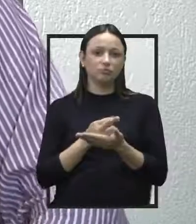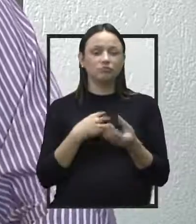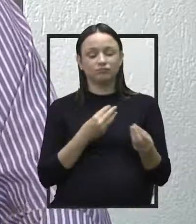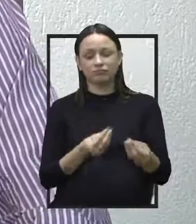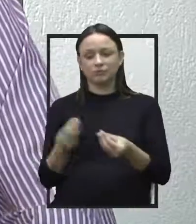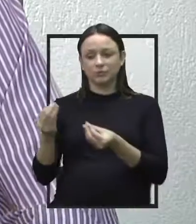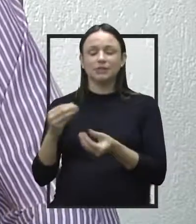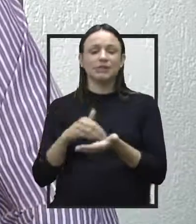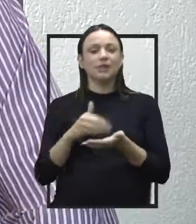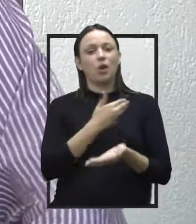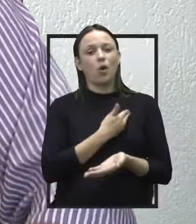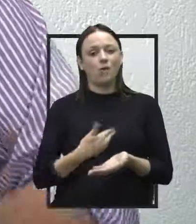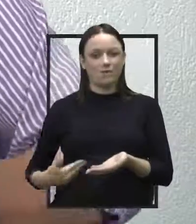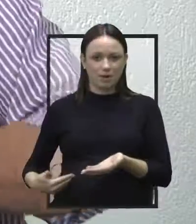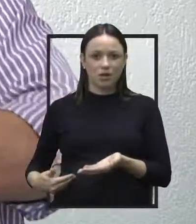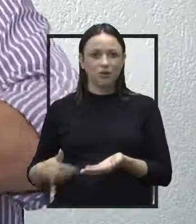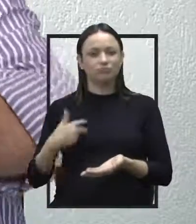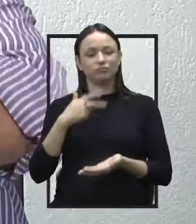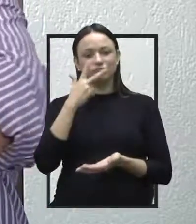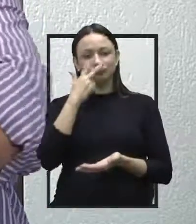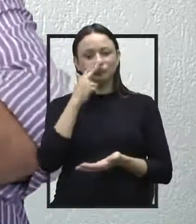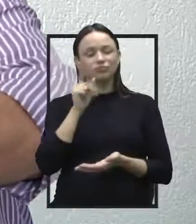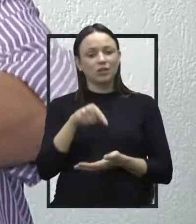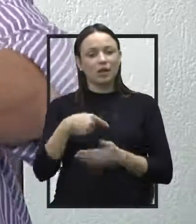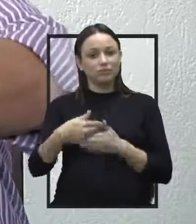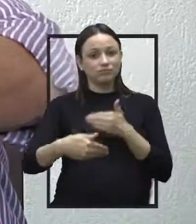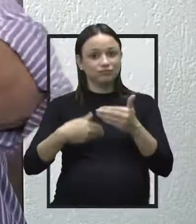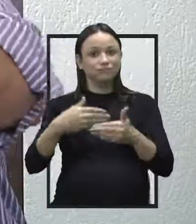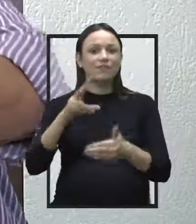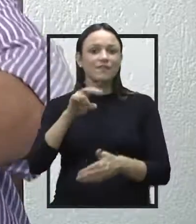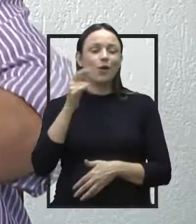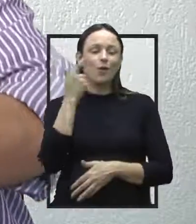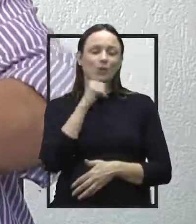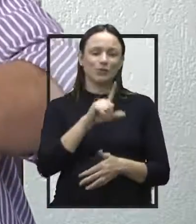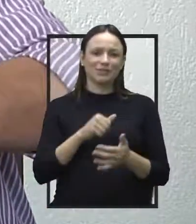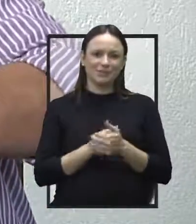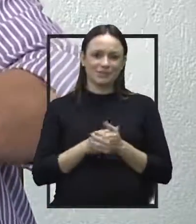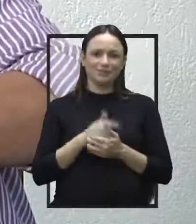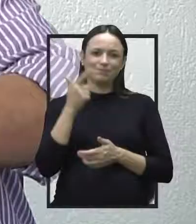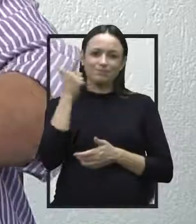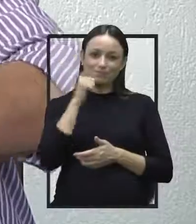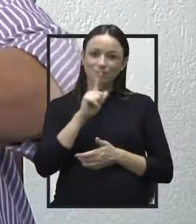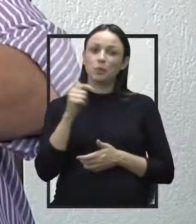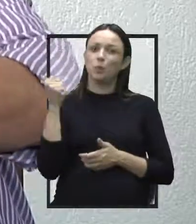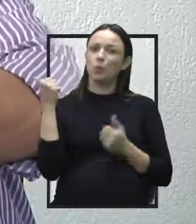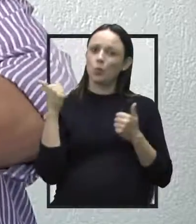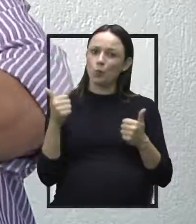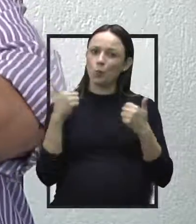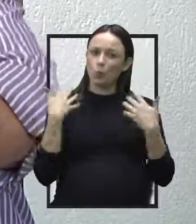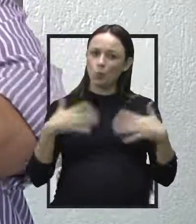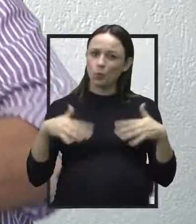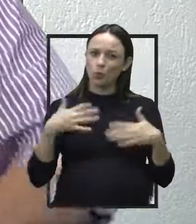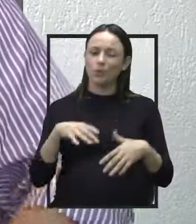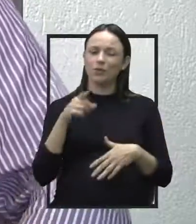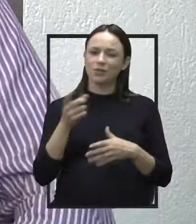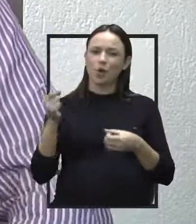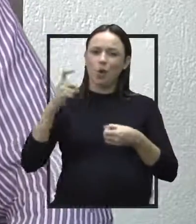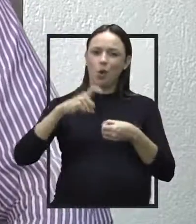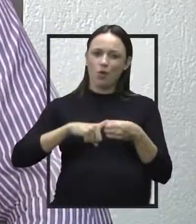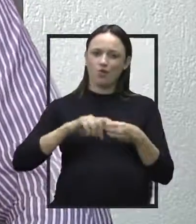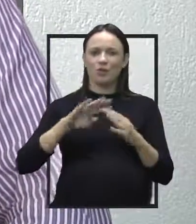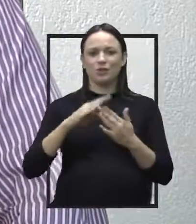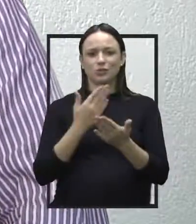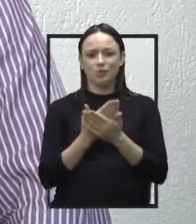Secretaria de Governo, eu acredito que a gente vai caminhar e a gente vai conseguir aí uma conquista grande, que é esse convênio com